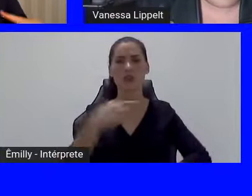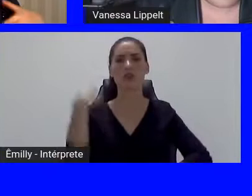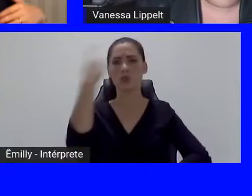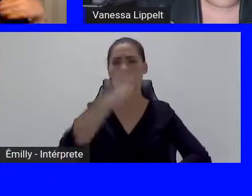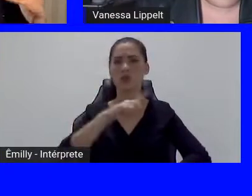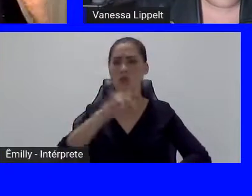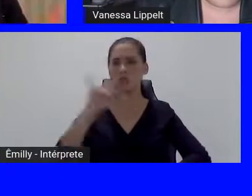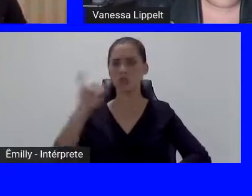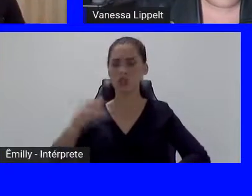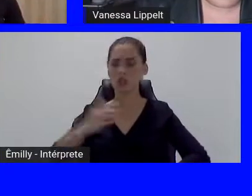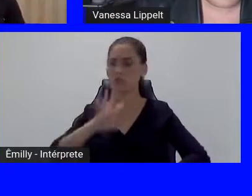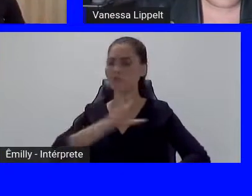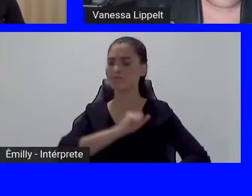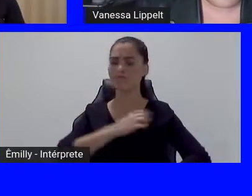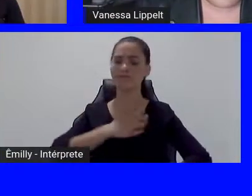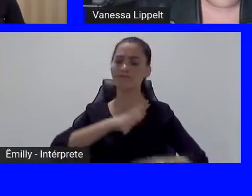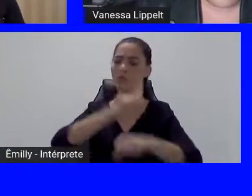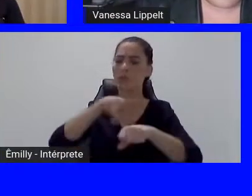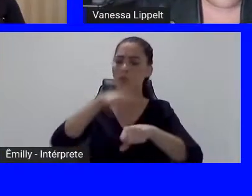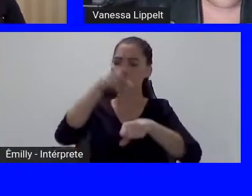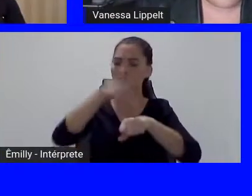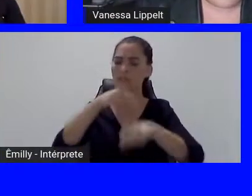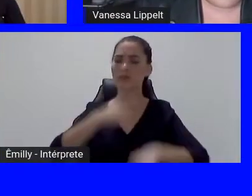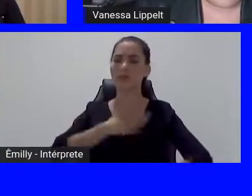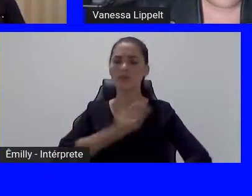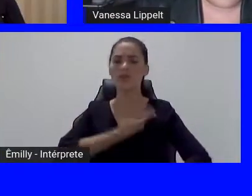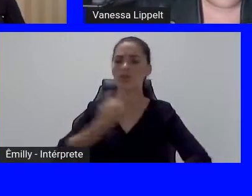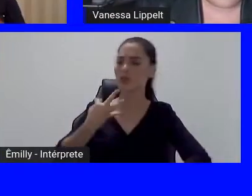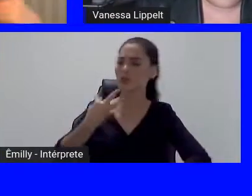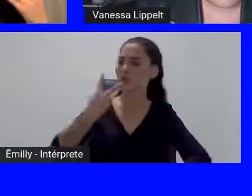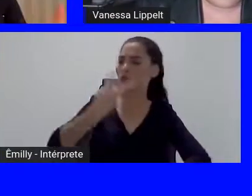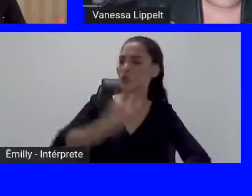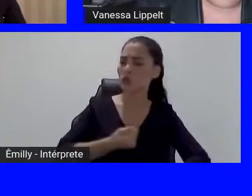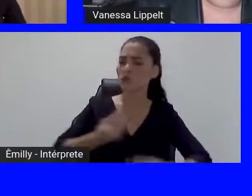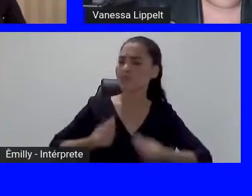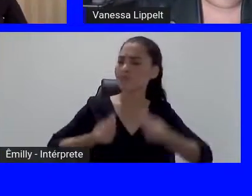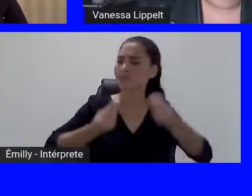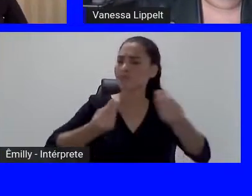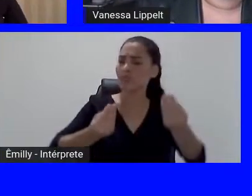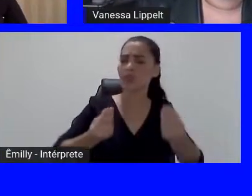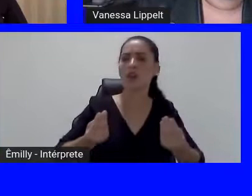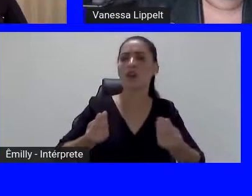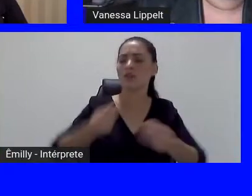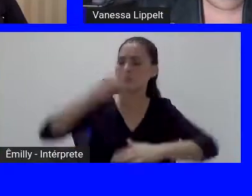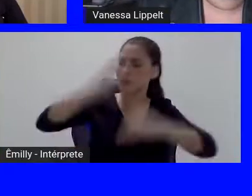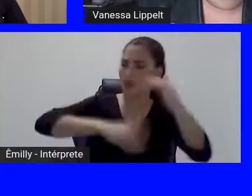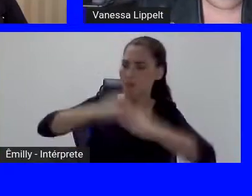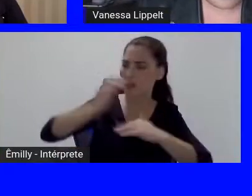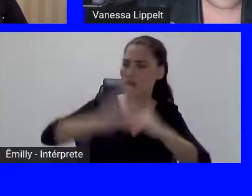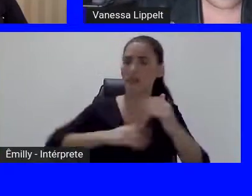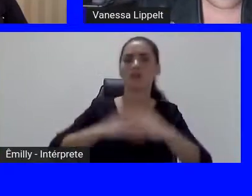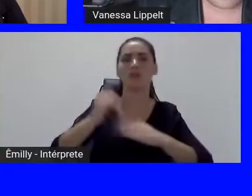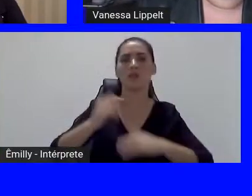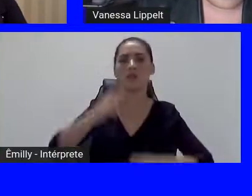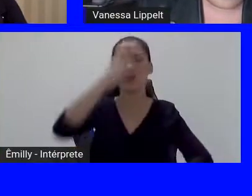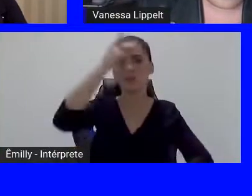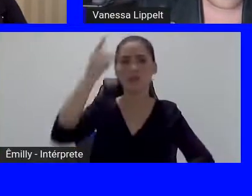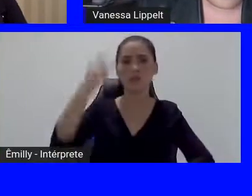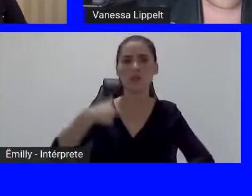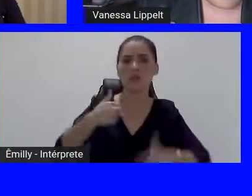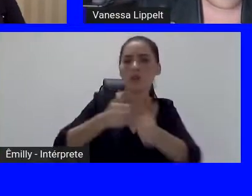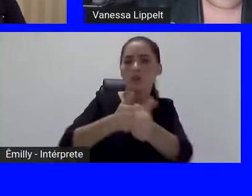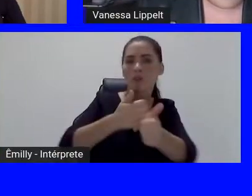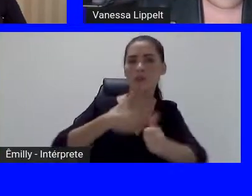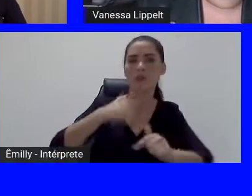país, coloquei a minha vida toda à disposição do servir. As pessoas que acompanham o meu trabalho me